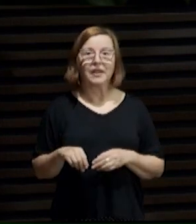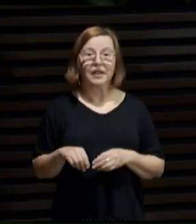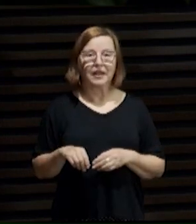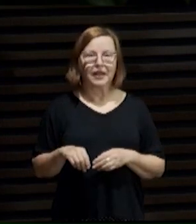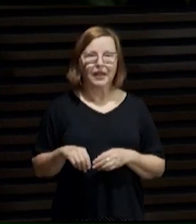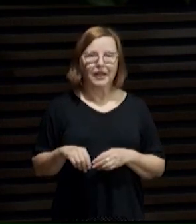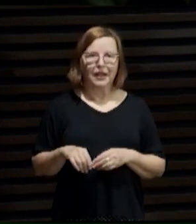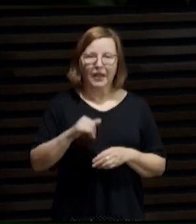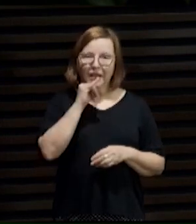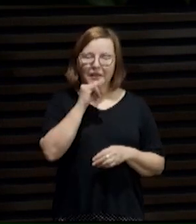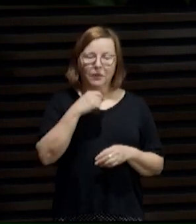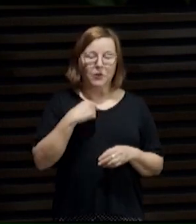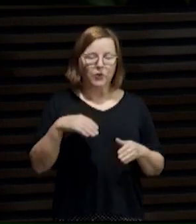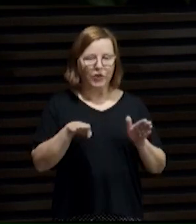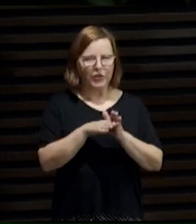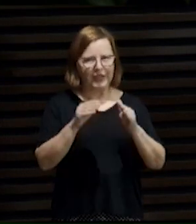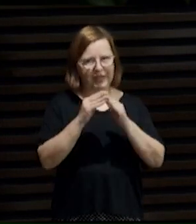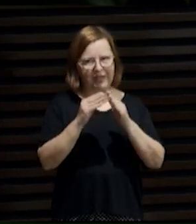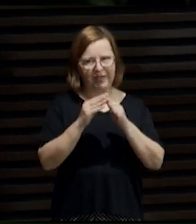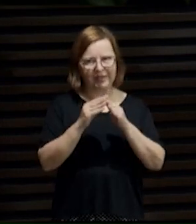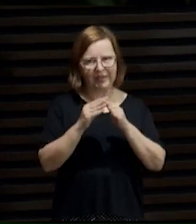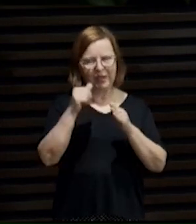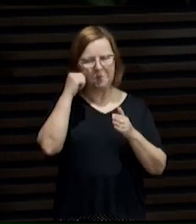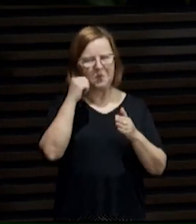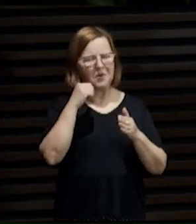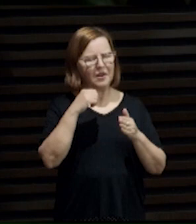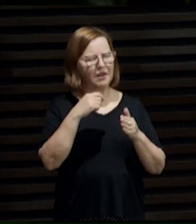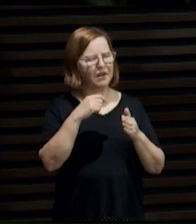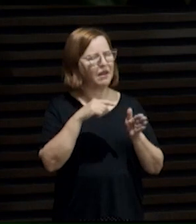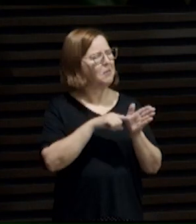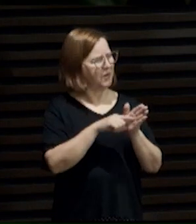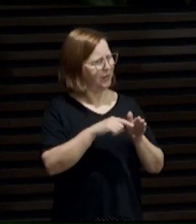bem. Só Deus sabe como é que está, mas está tudo bem.